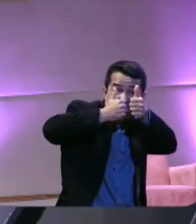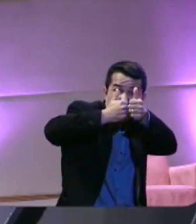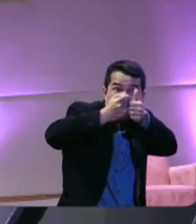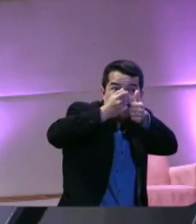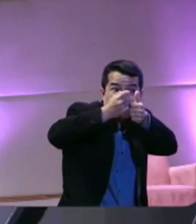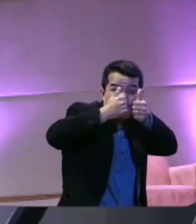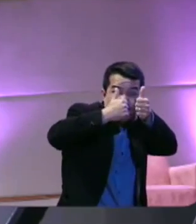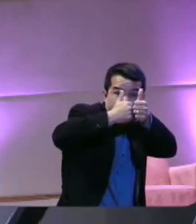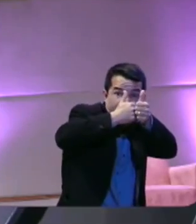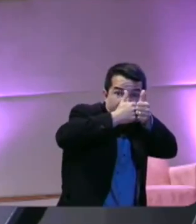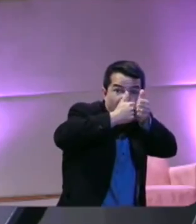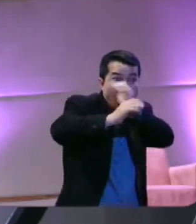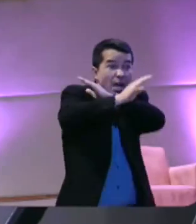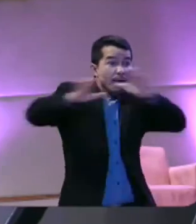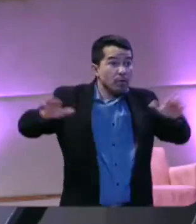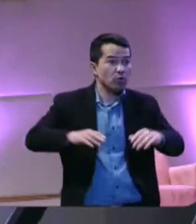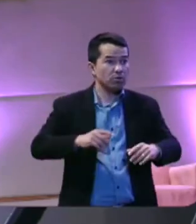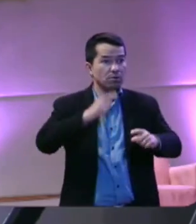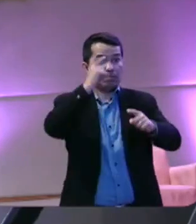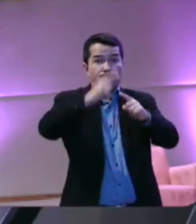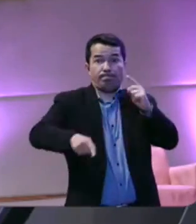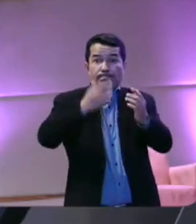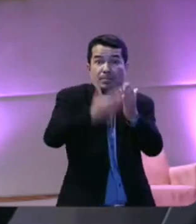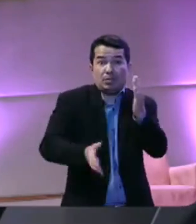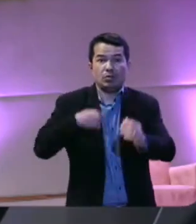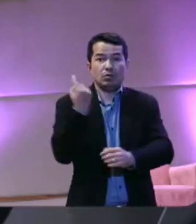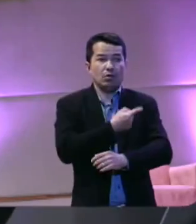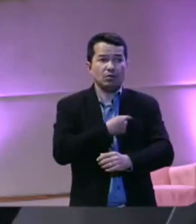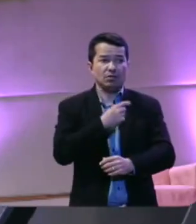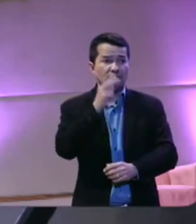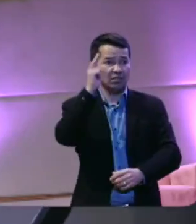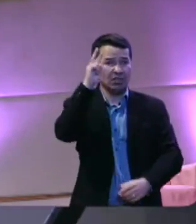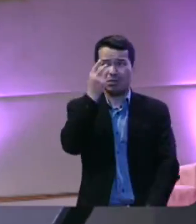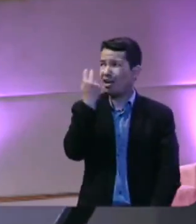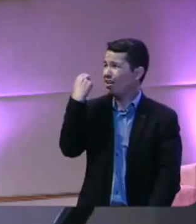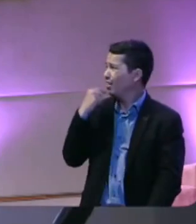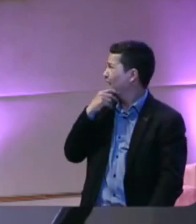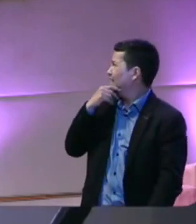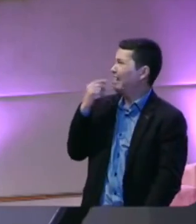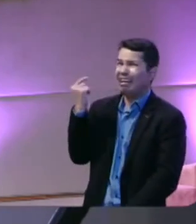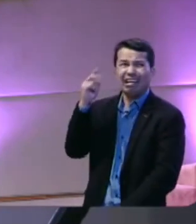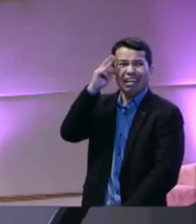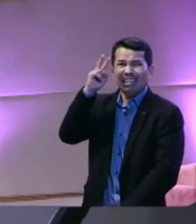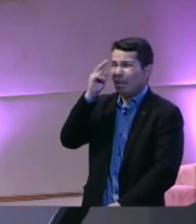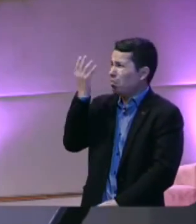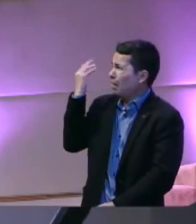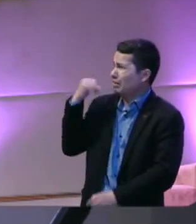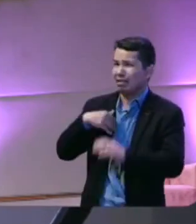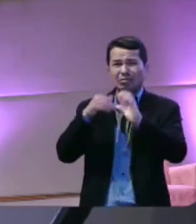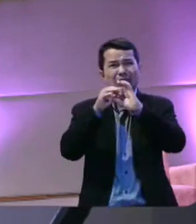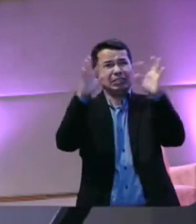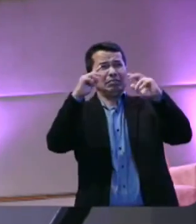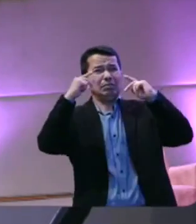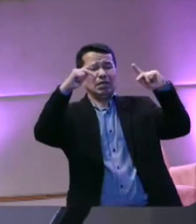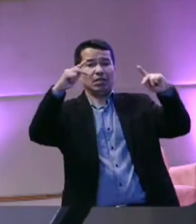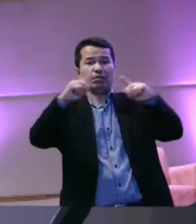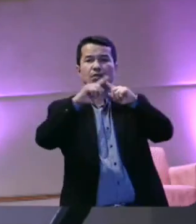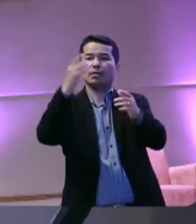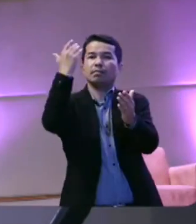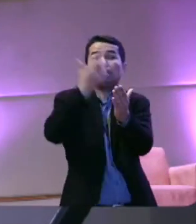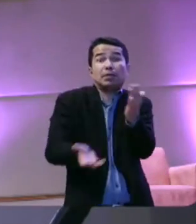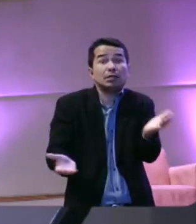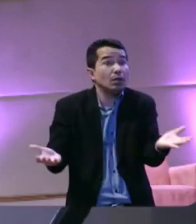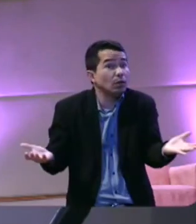escancarado diante de nós. E pode ser que olhamos como algo comum. Nós precisamos reconhecer